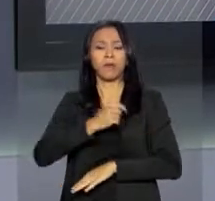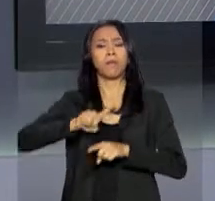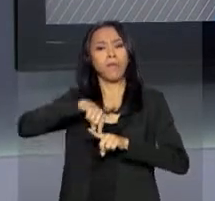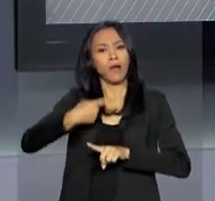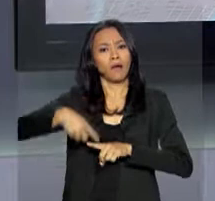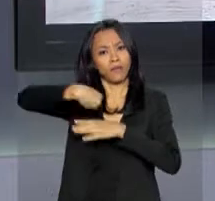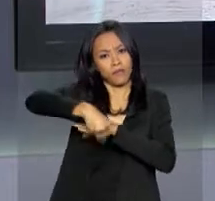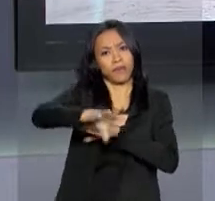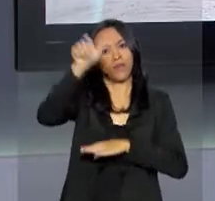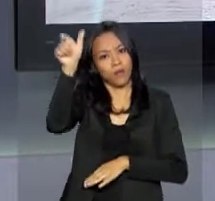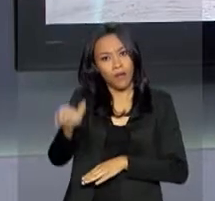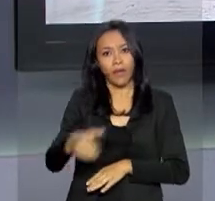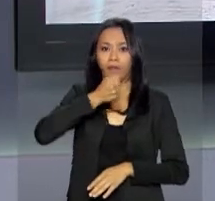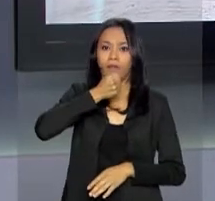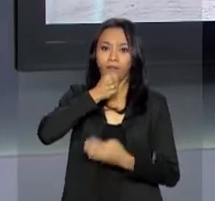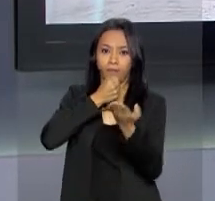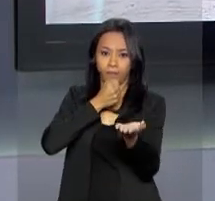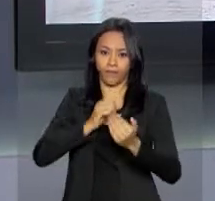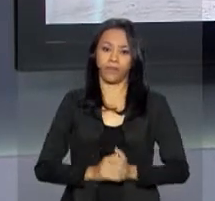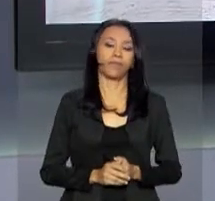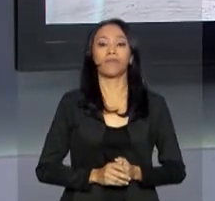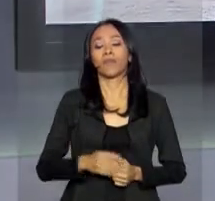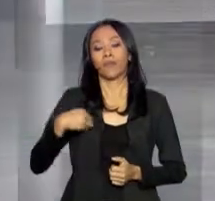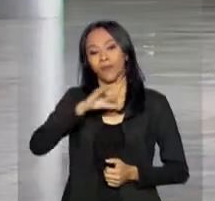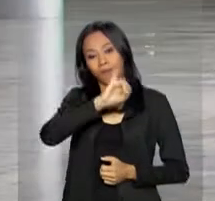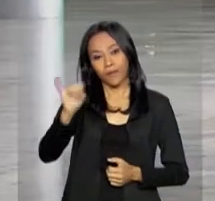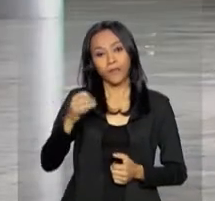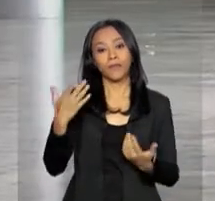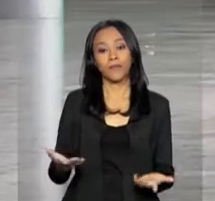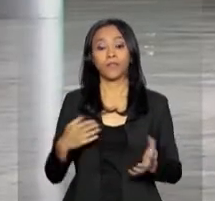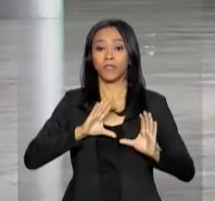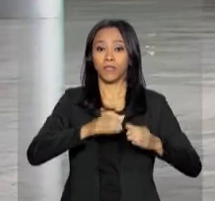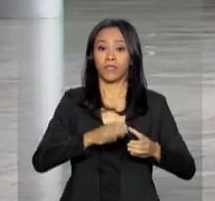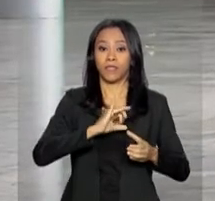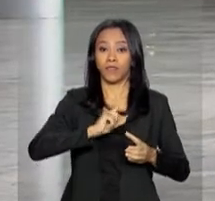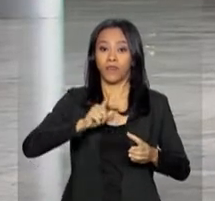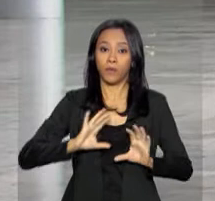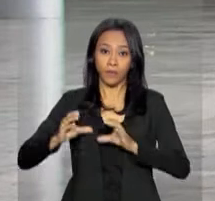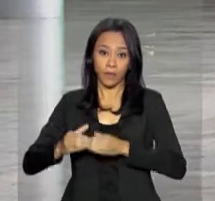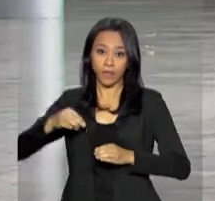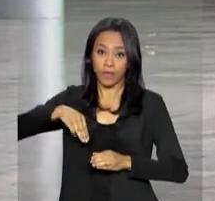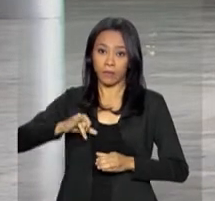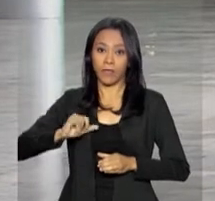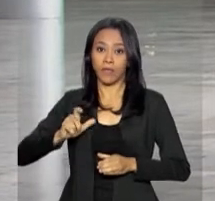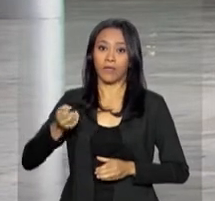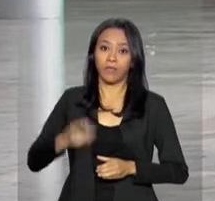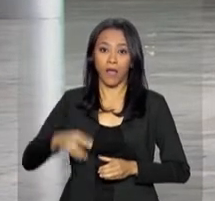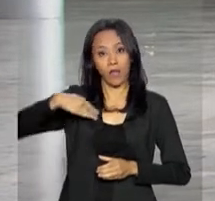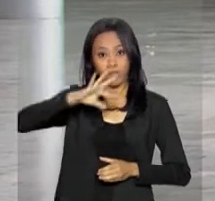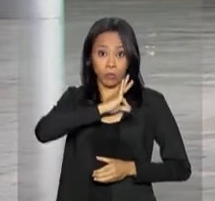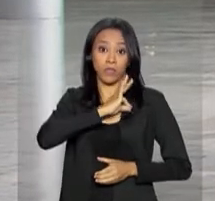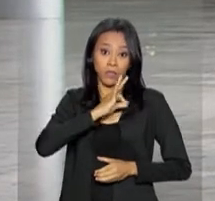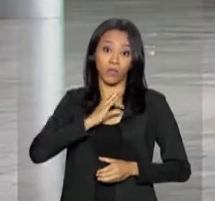informações ao vivo é a Luana Karen. Olá, Luana. Olá, Carol. Agentes das polícias civil e militar fazem nesta manhã operações